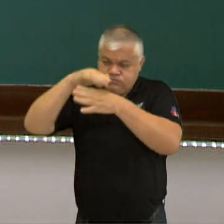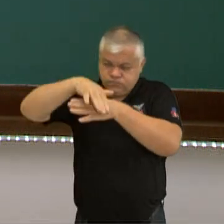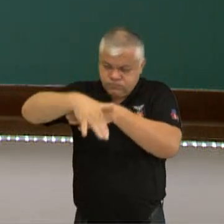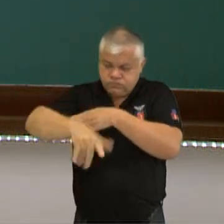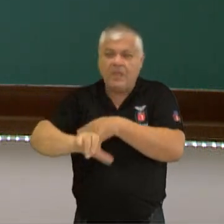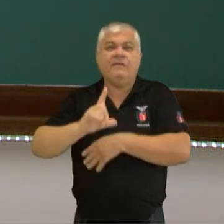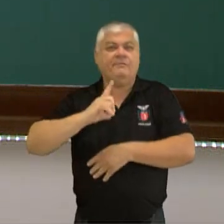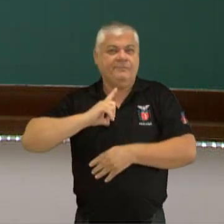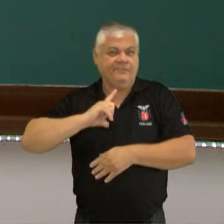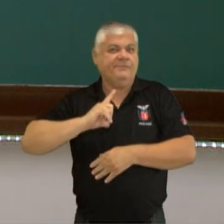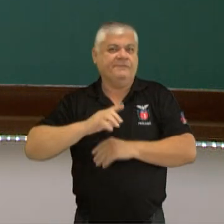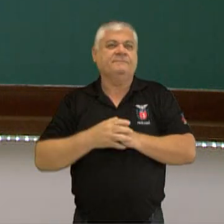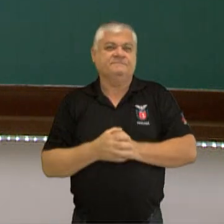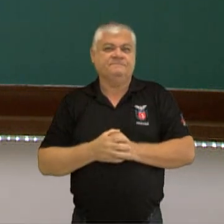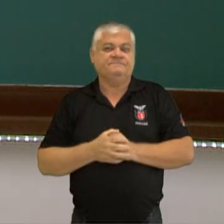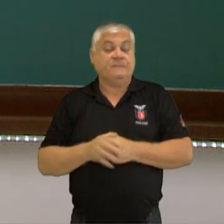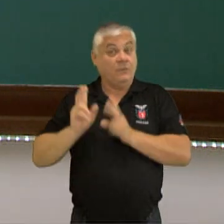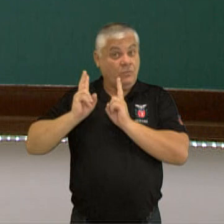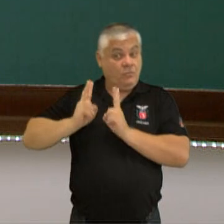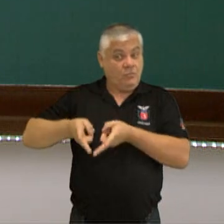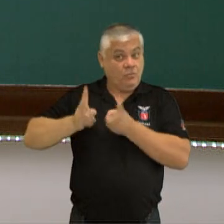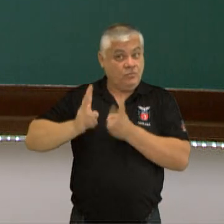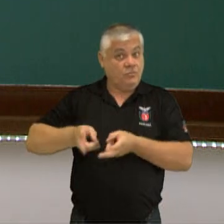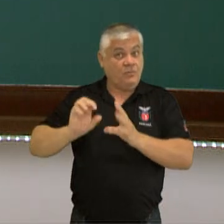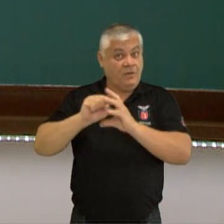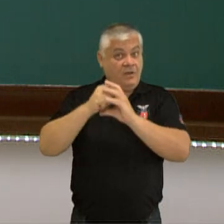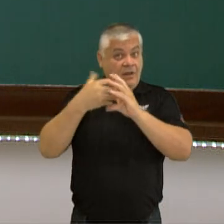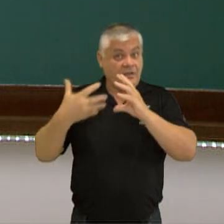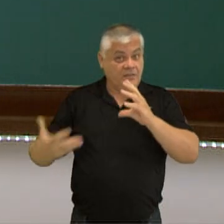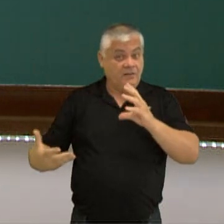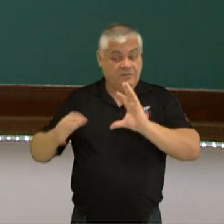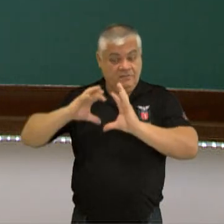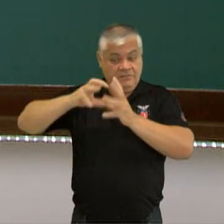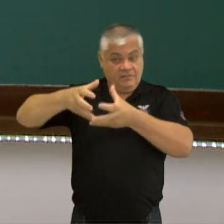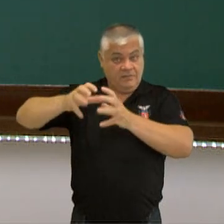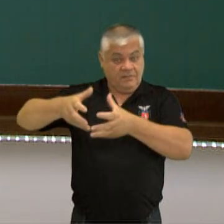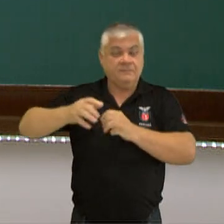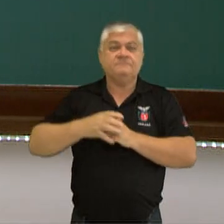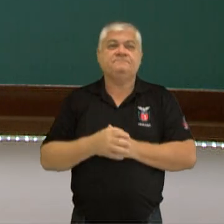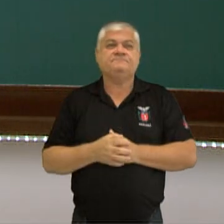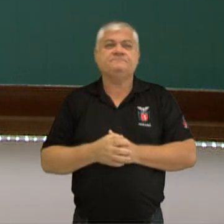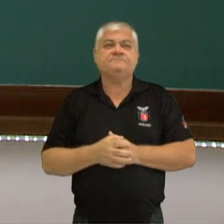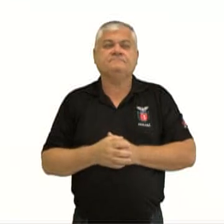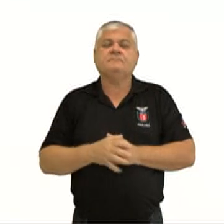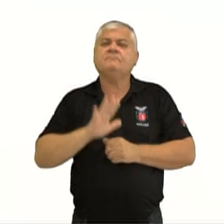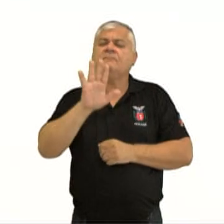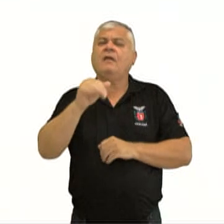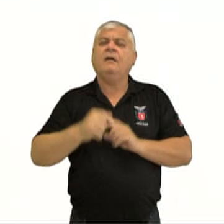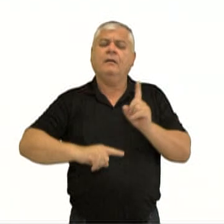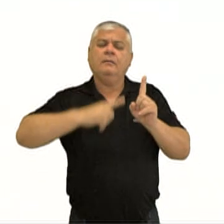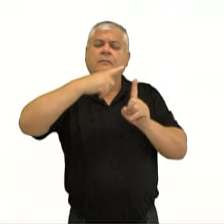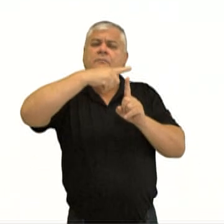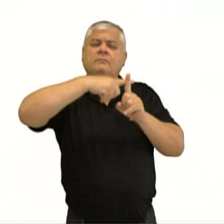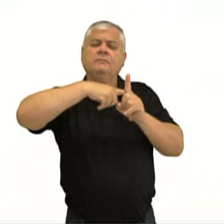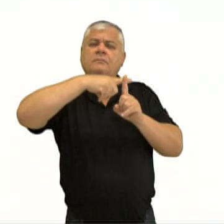Bom, ainda falando das características do nosso planeta. Então, a temperatura do planeta foi o